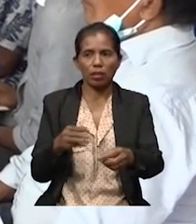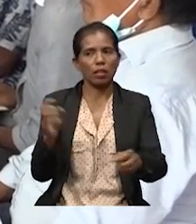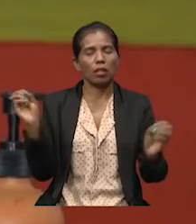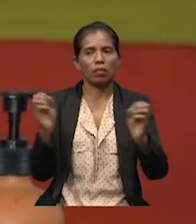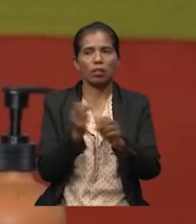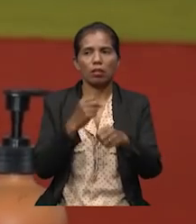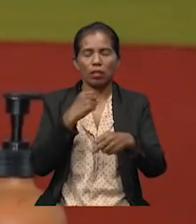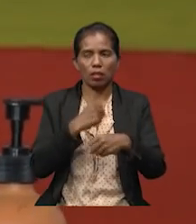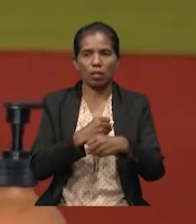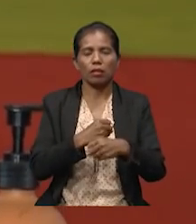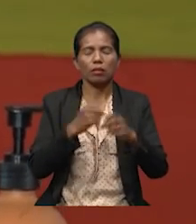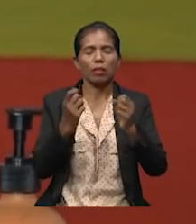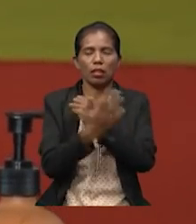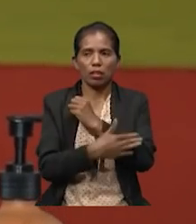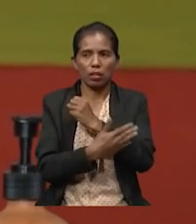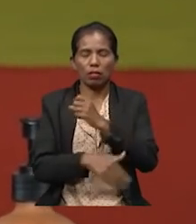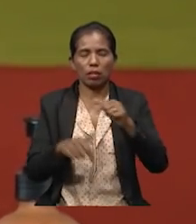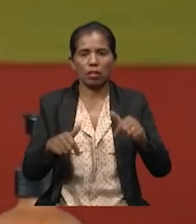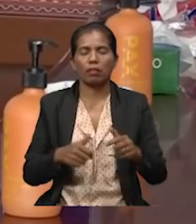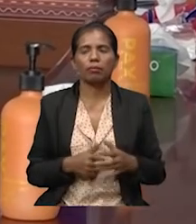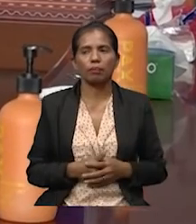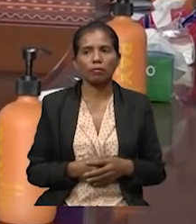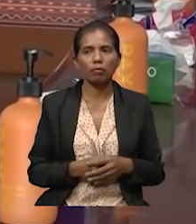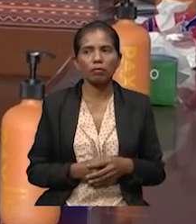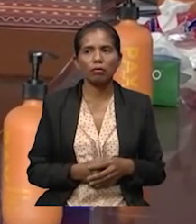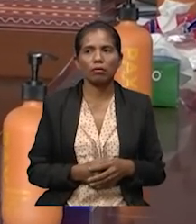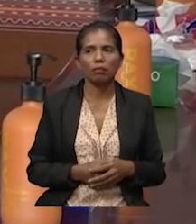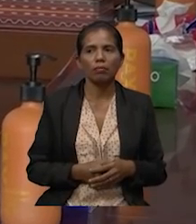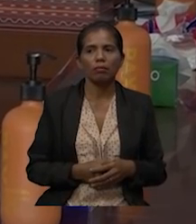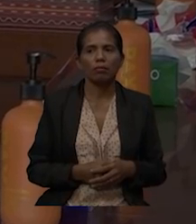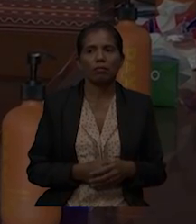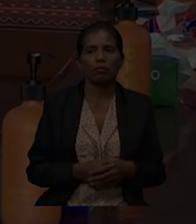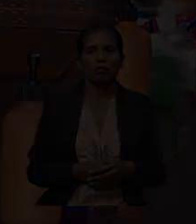os at provoca vali ba raida ne Napolan Sever, Clementino Maia, ZMN.